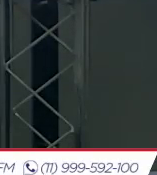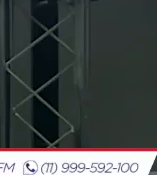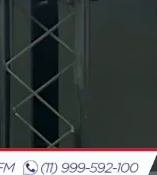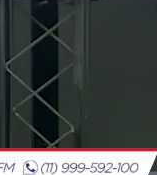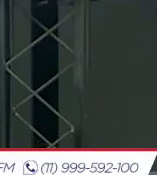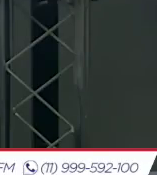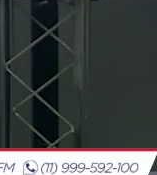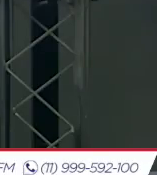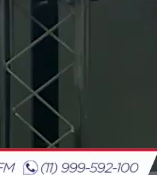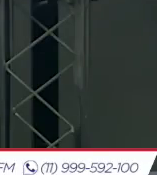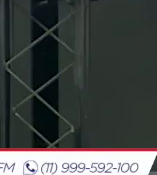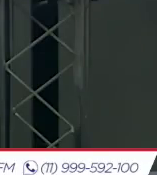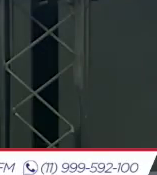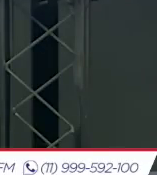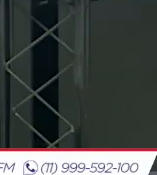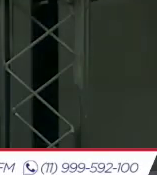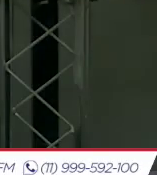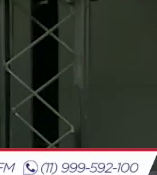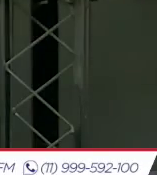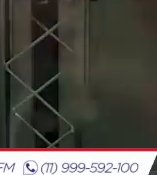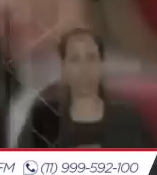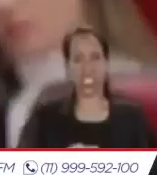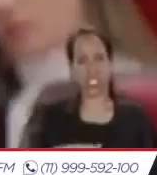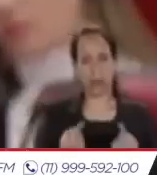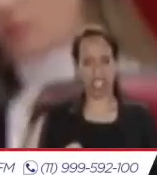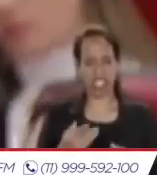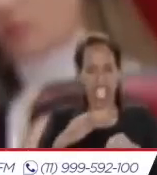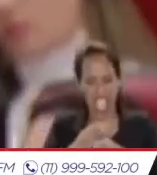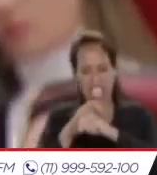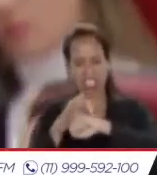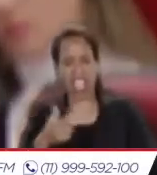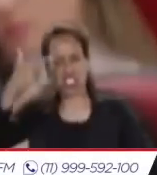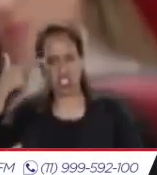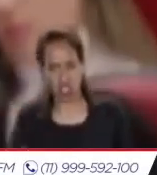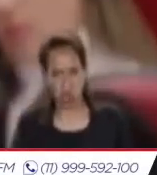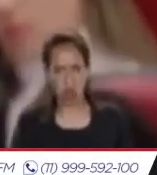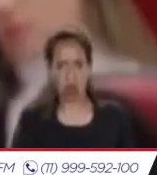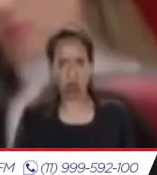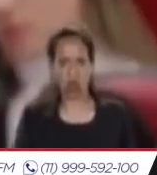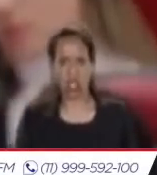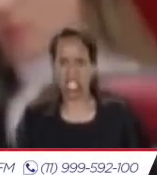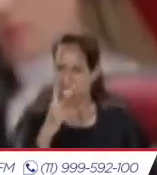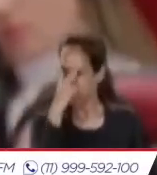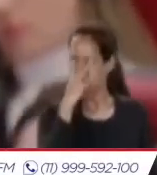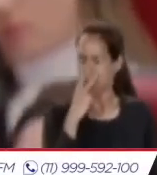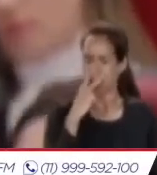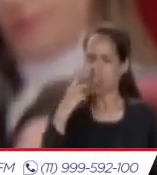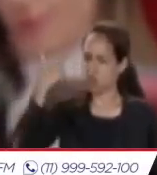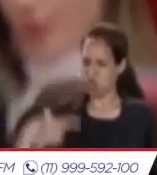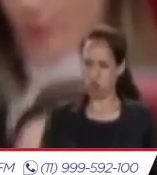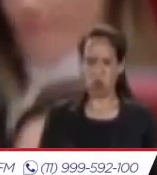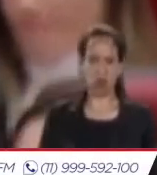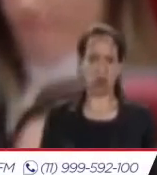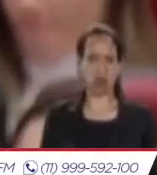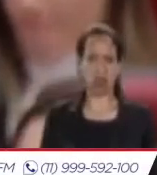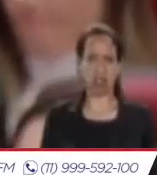desmoralizou as instituições brasileiras. Será que vamos entrar novamente em estágio de cegueira coletiva? Como não há